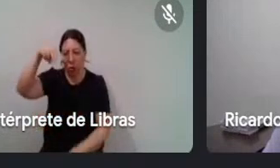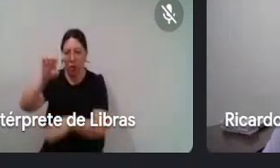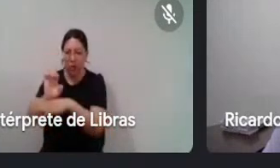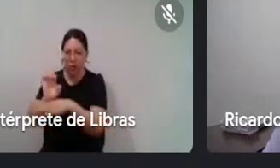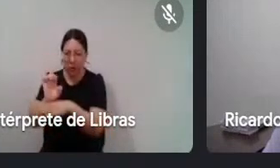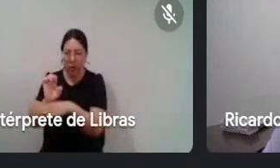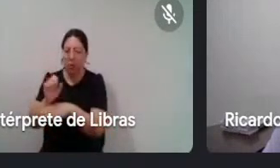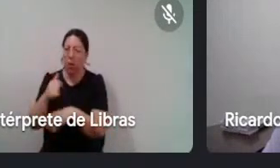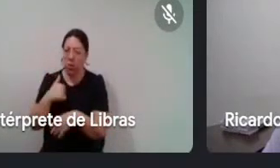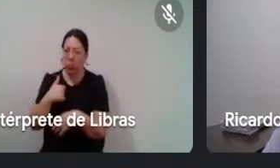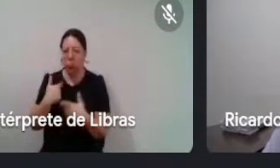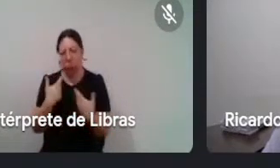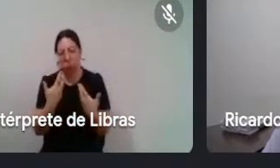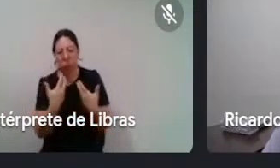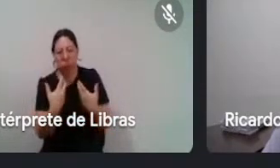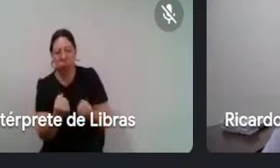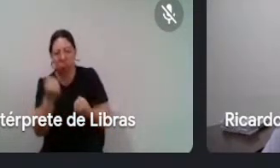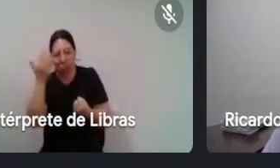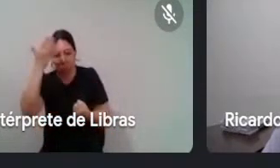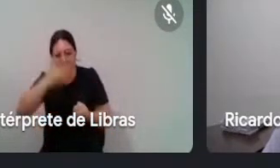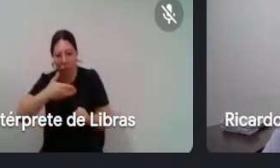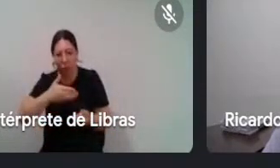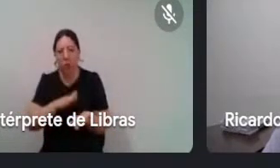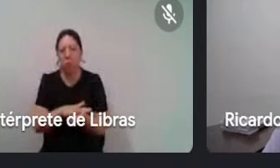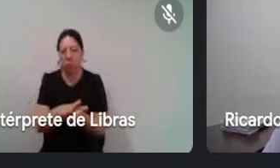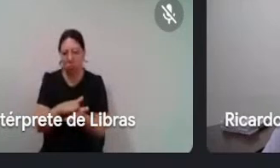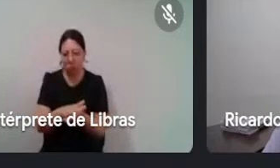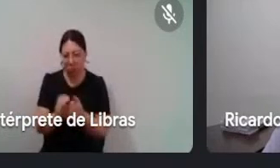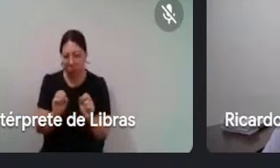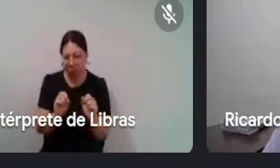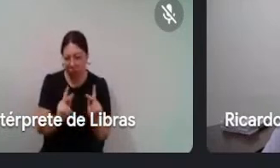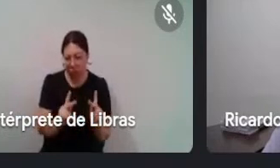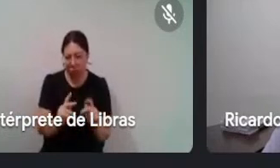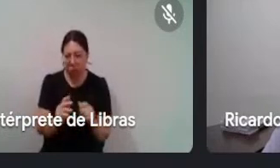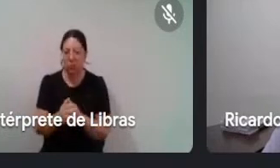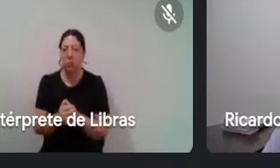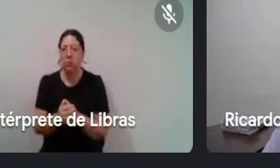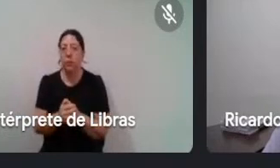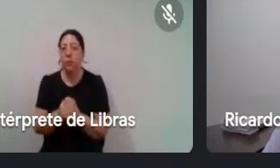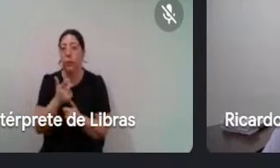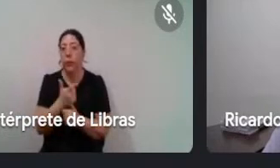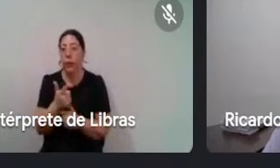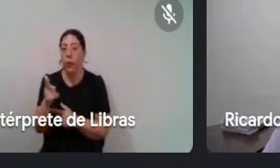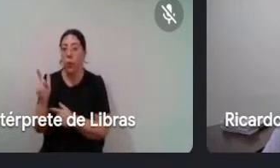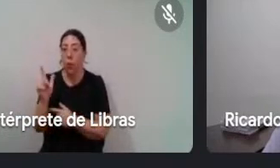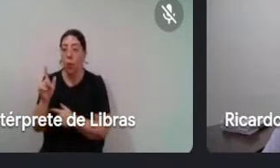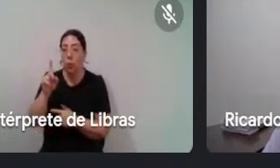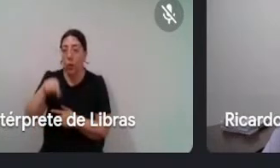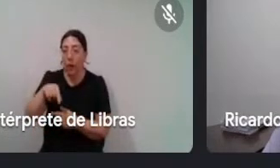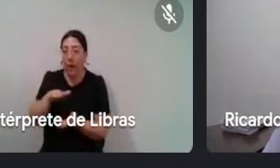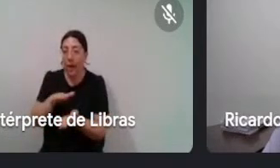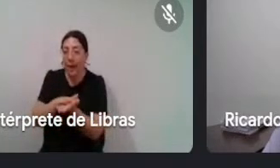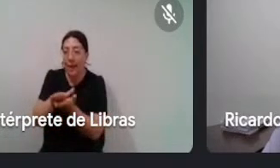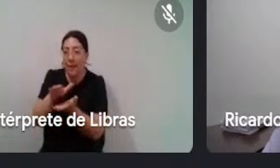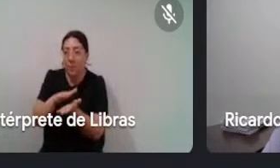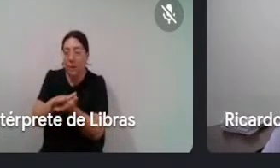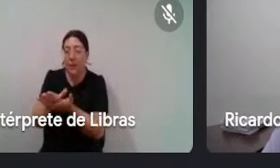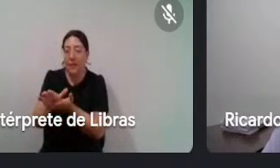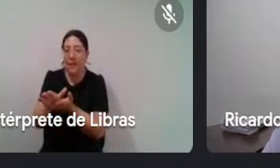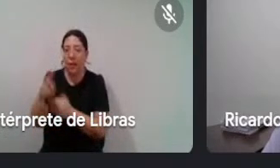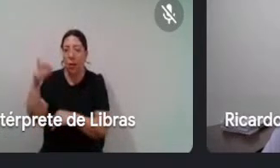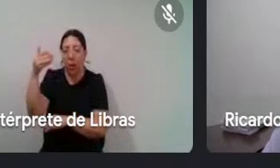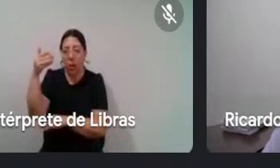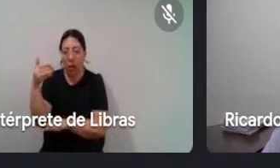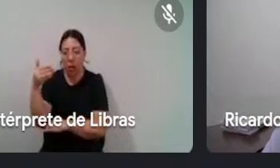despesa comprovada. Outro item, senhor presidente, é a questão de despesas com hospedagem. Efetivamente,